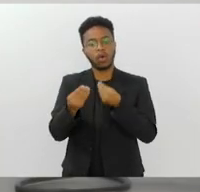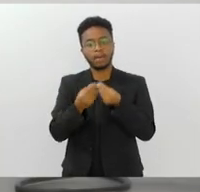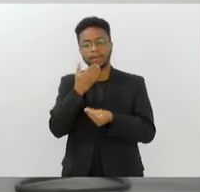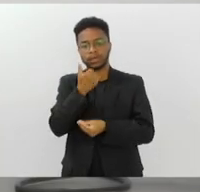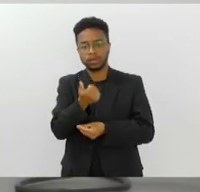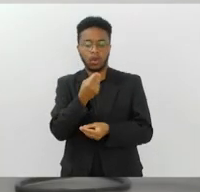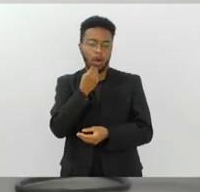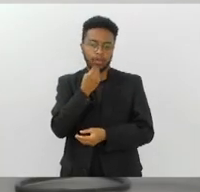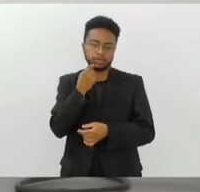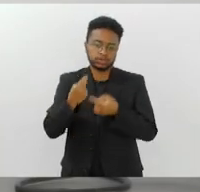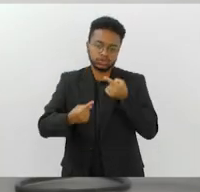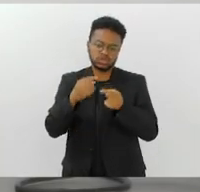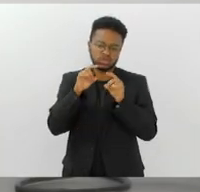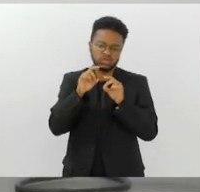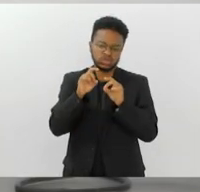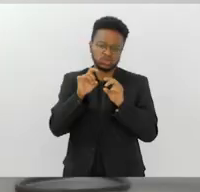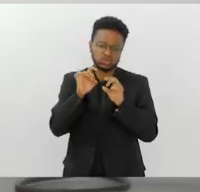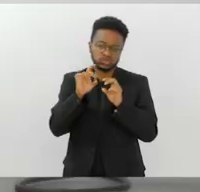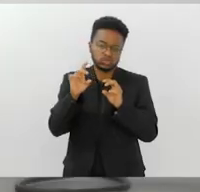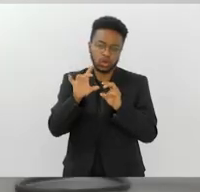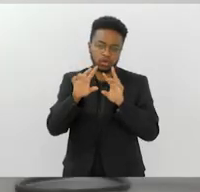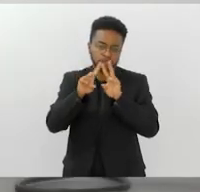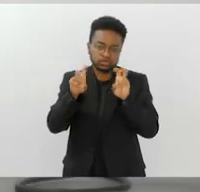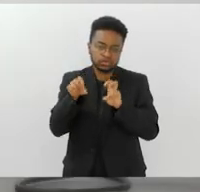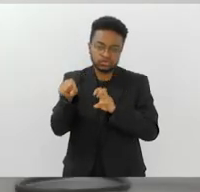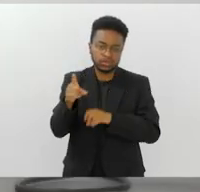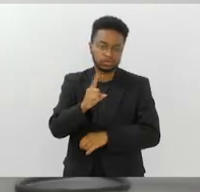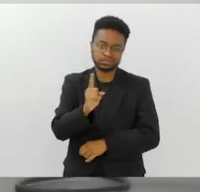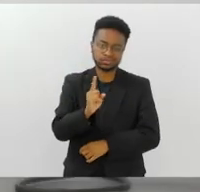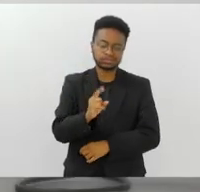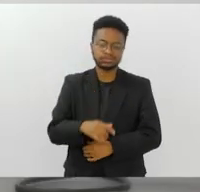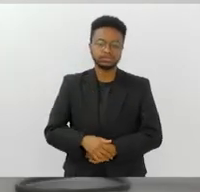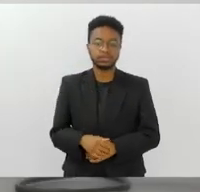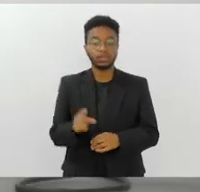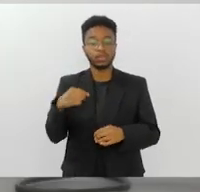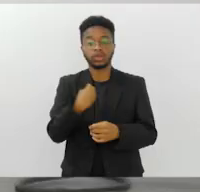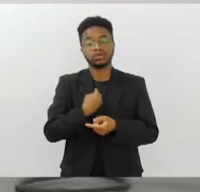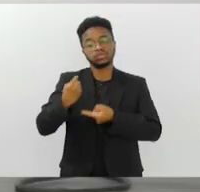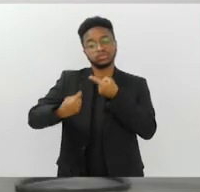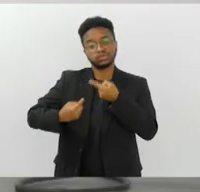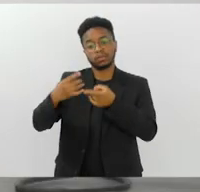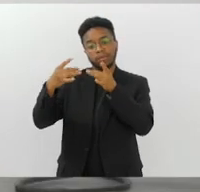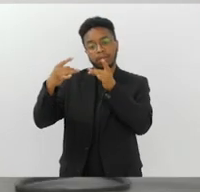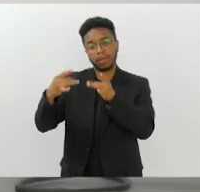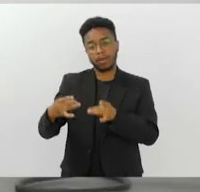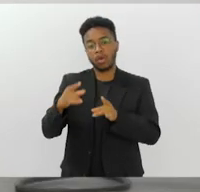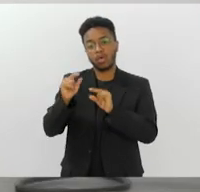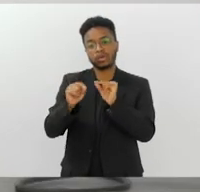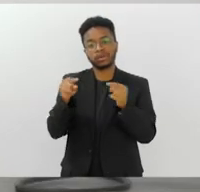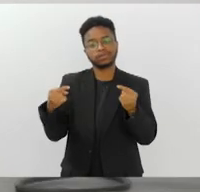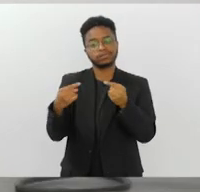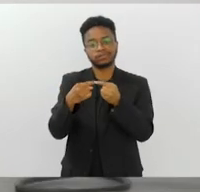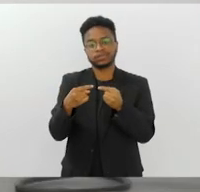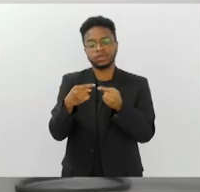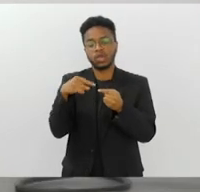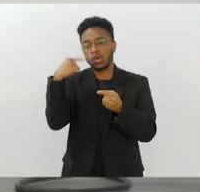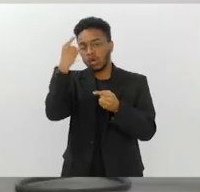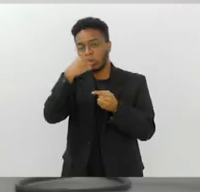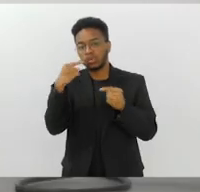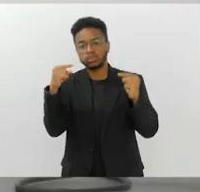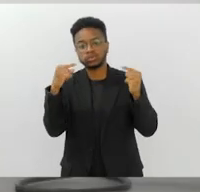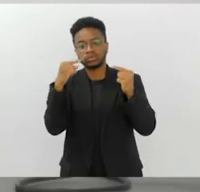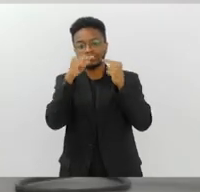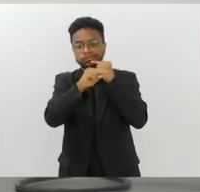discussão não é só sobre isso a gente tá discutindo eh tudo que tem a ver com esse tipo de reconhecimento por